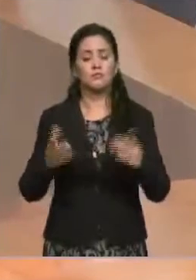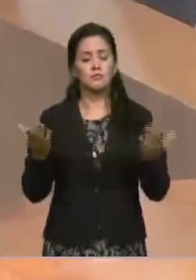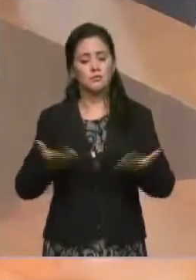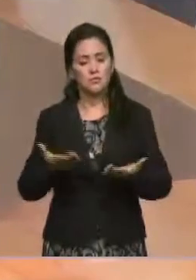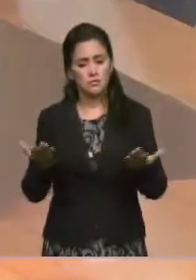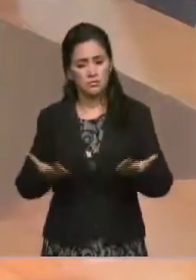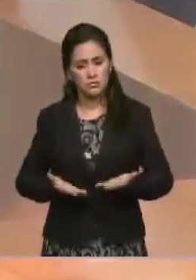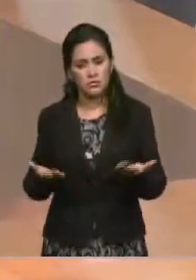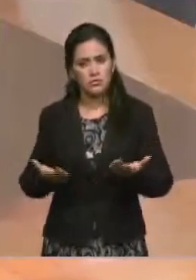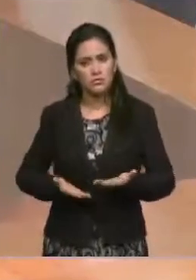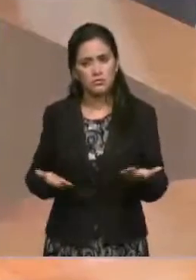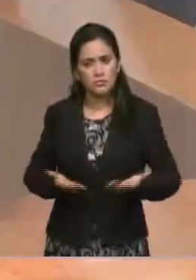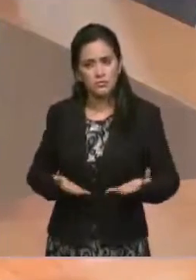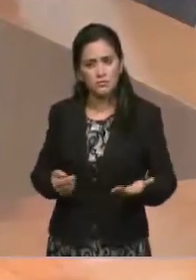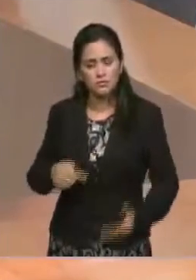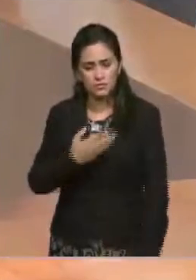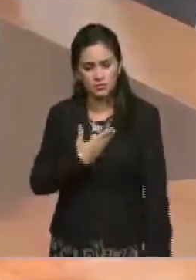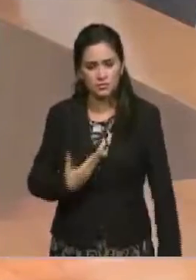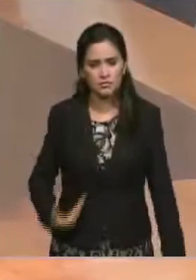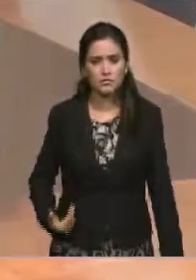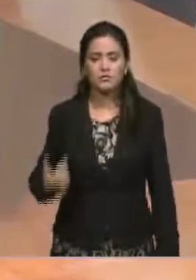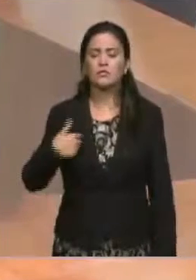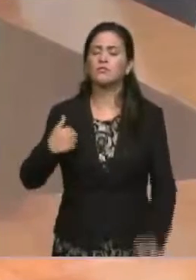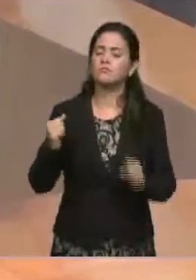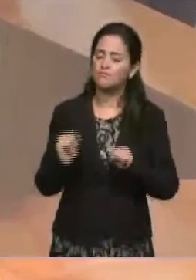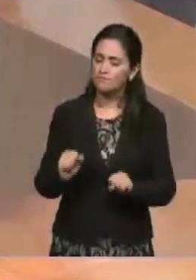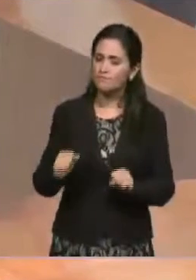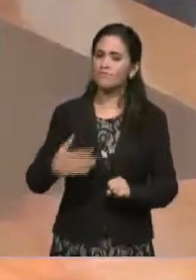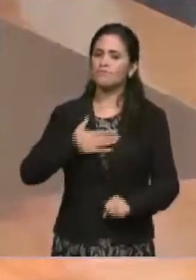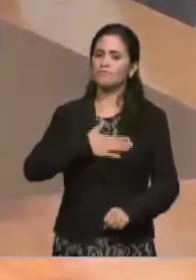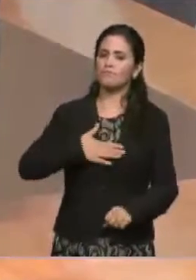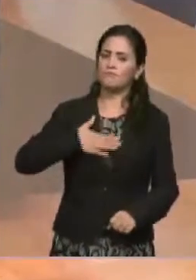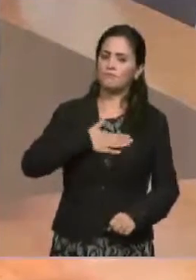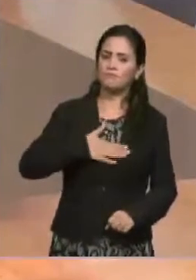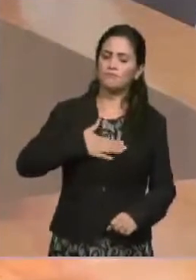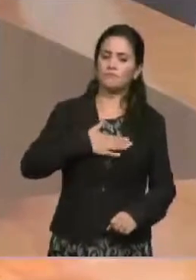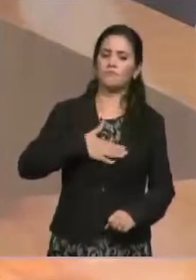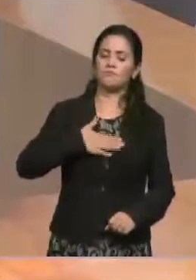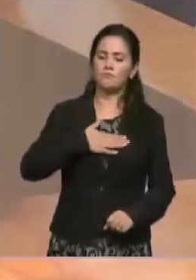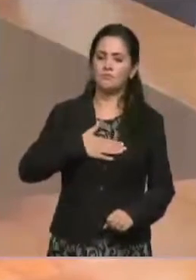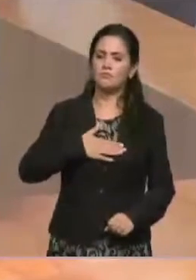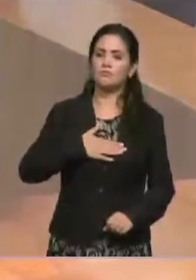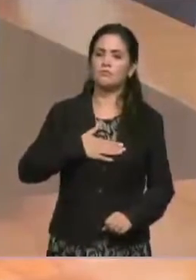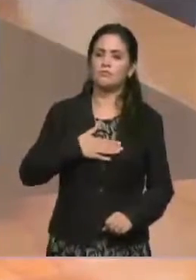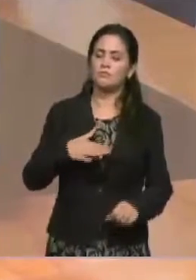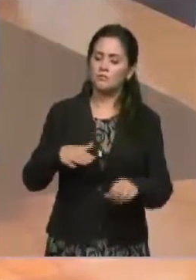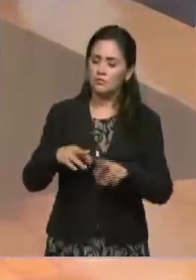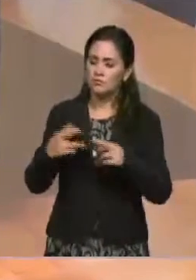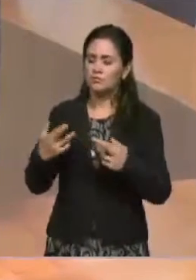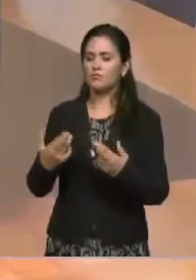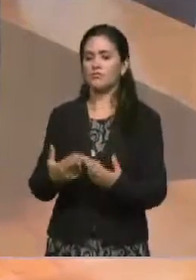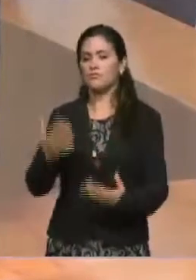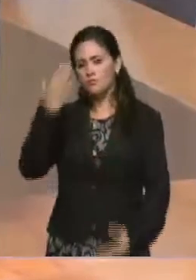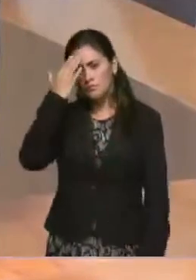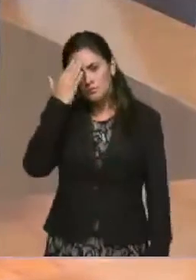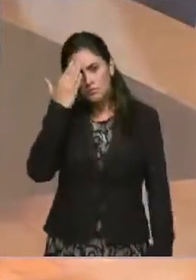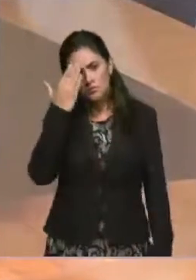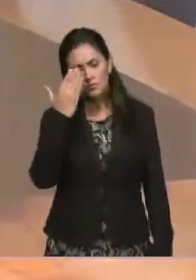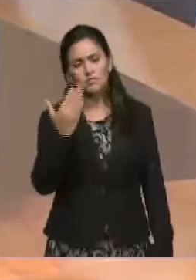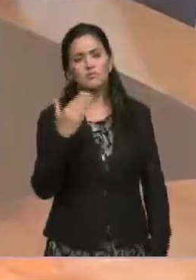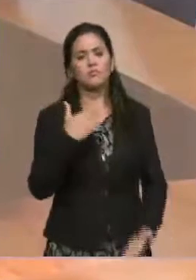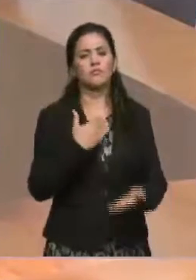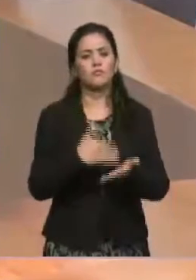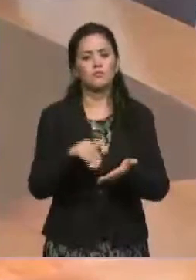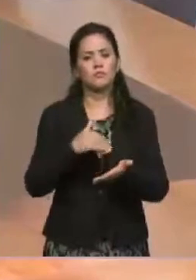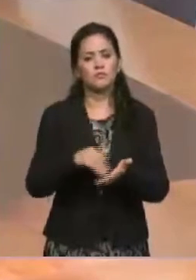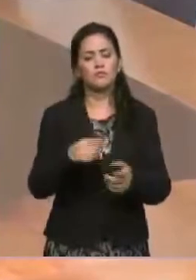hoje, neste atual governo, eu tive a alegria e quero agradecer ao secretário da forma cordial e